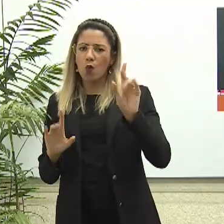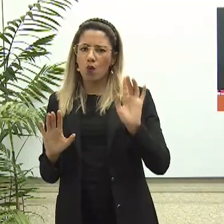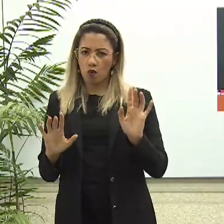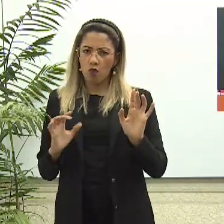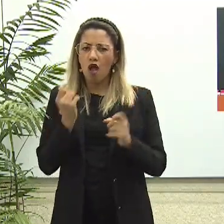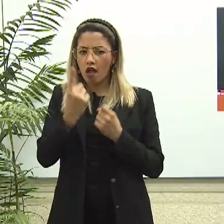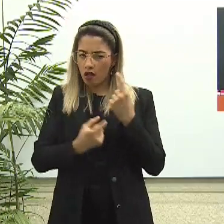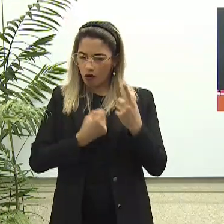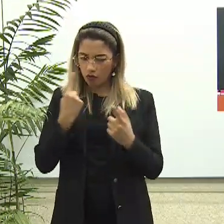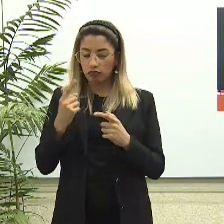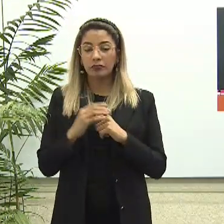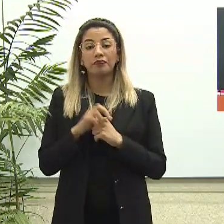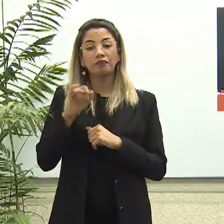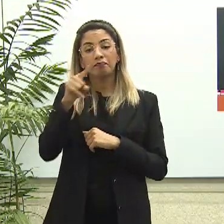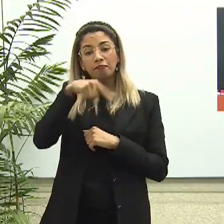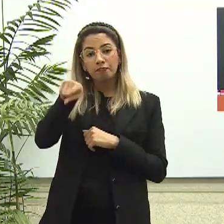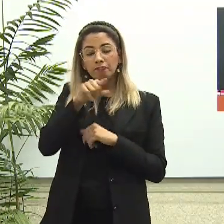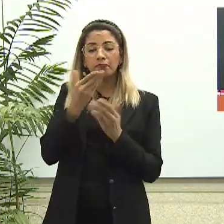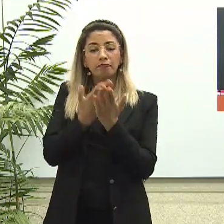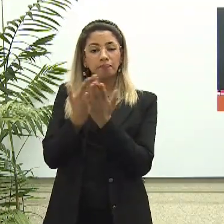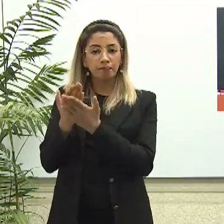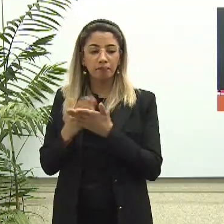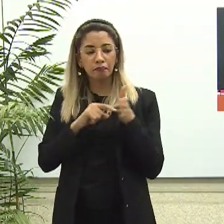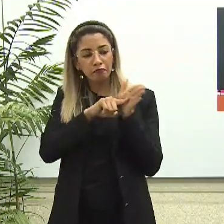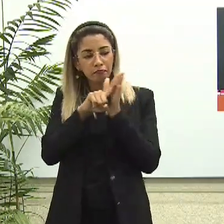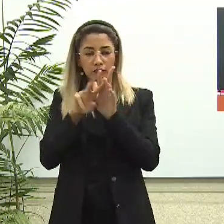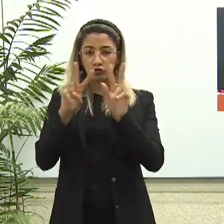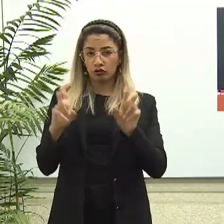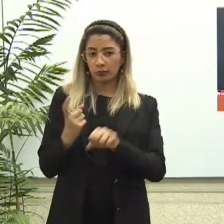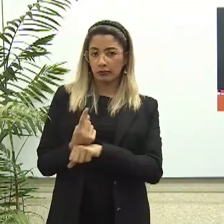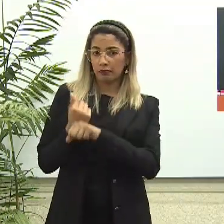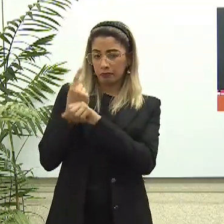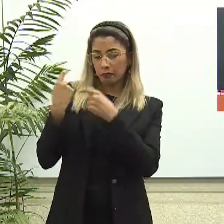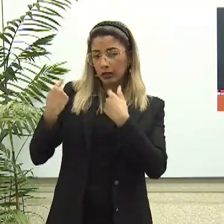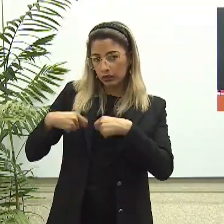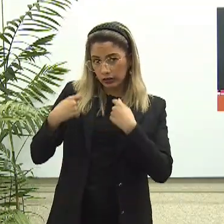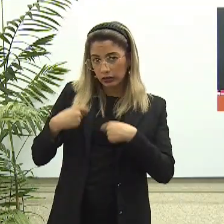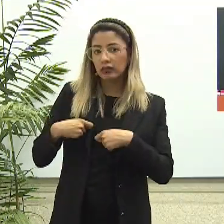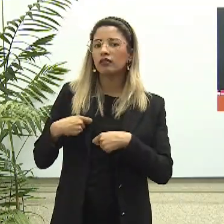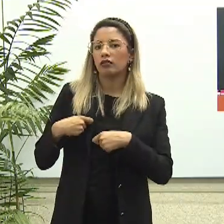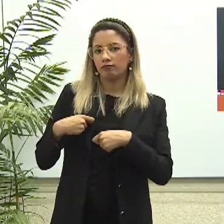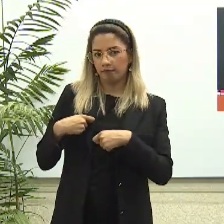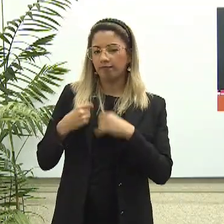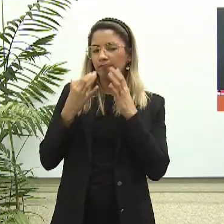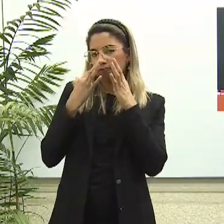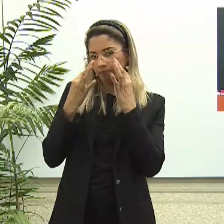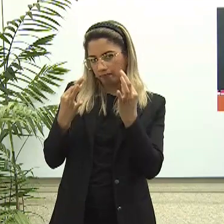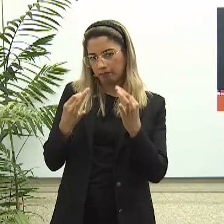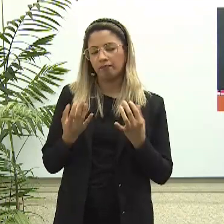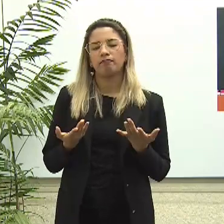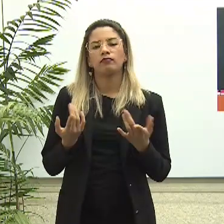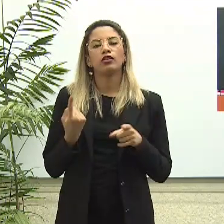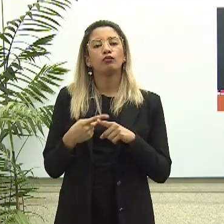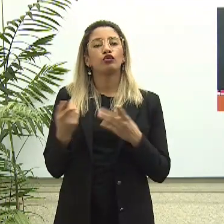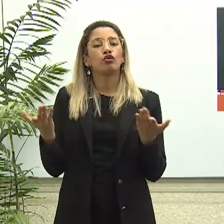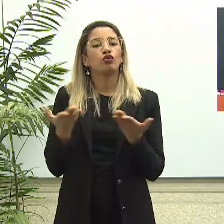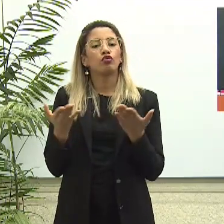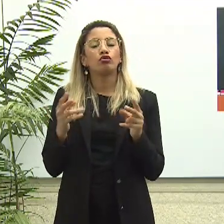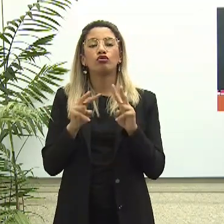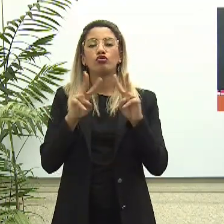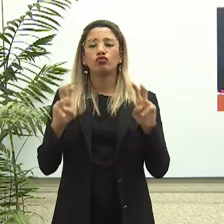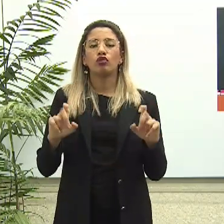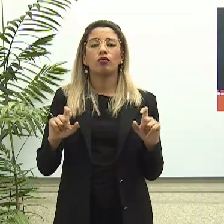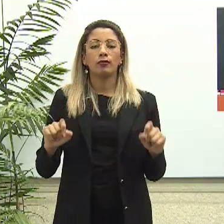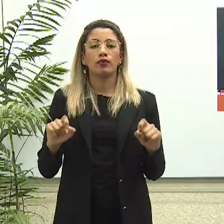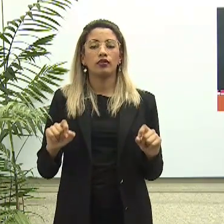é um tema quem vai estudar o capital eu acho que tem que estudar semicondutor por exemplo para Porque hoje a a guerra pelo semicondutor tá no